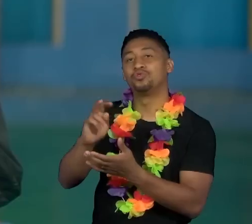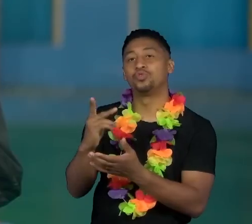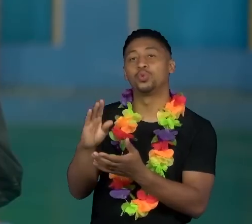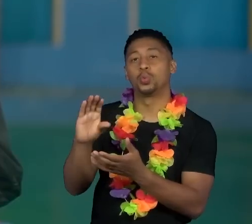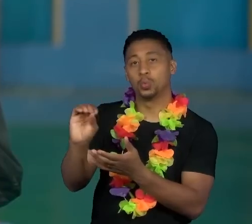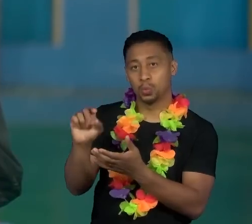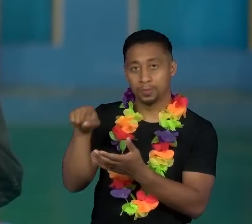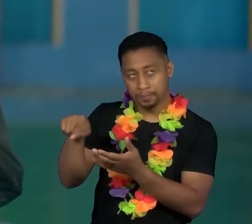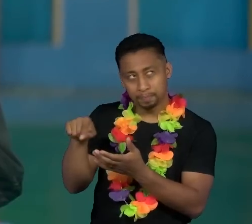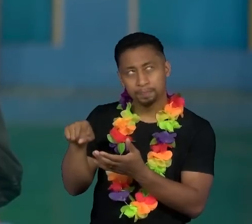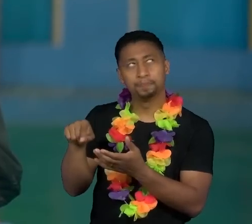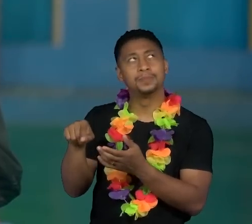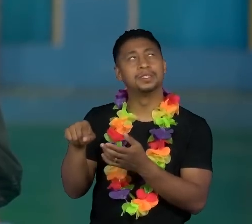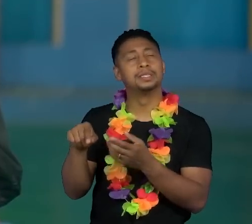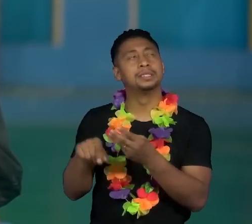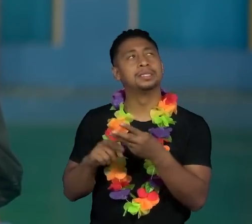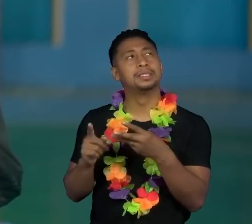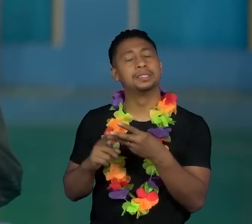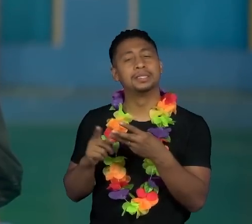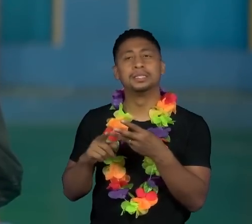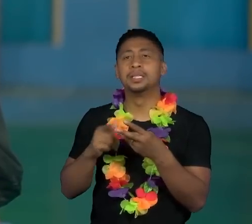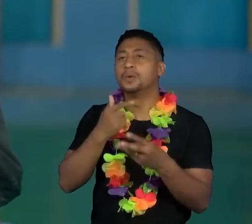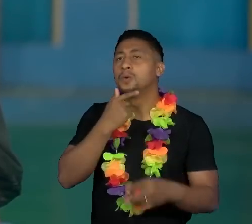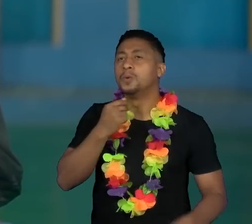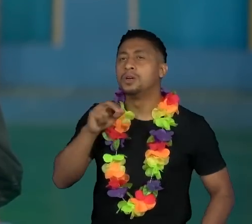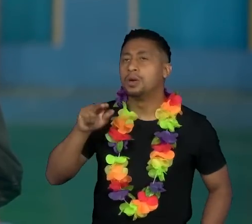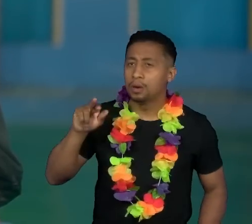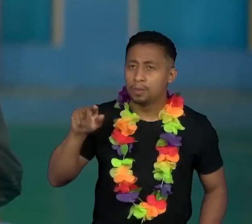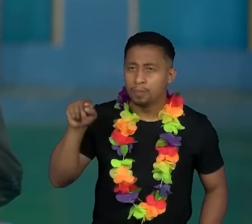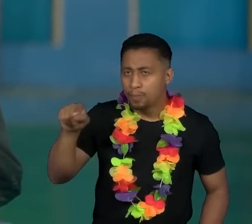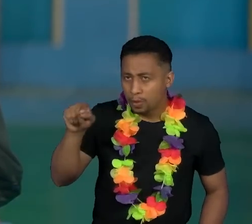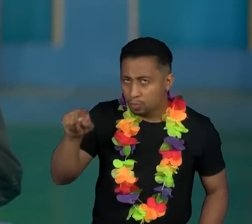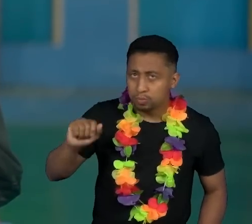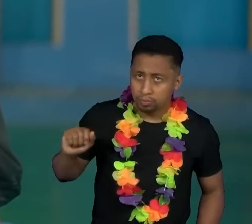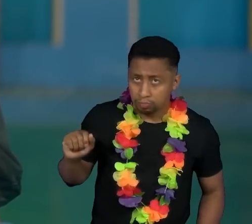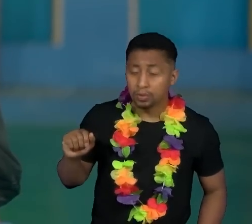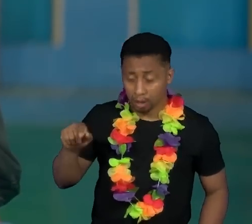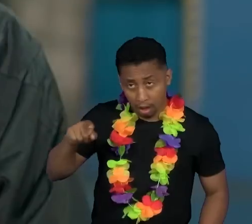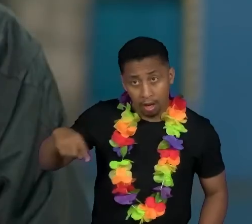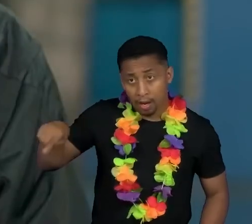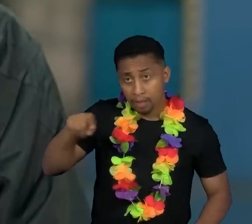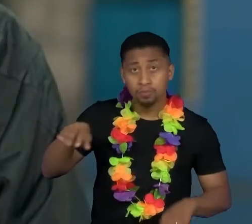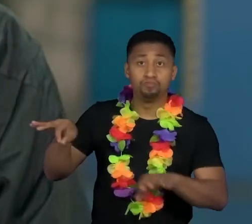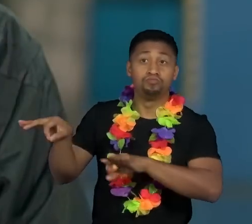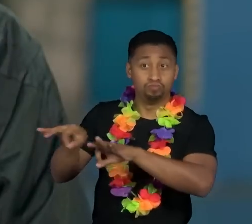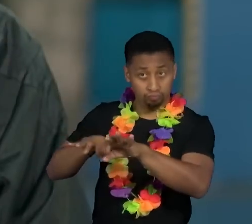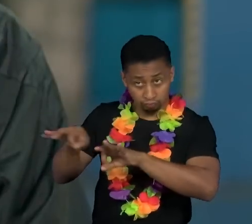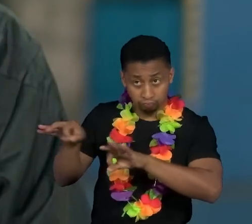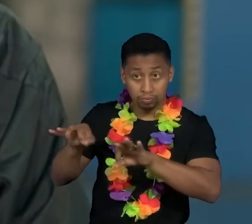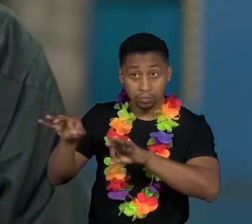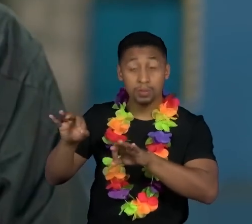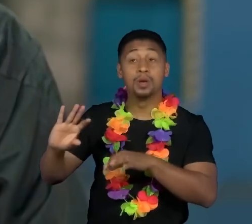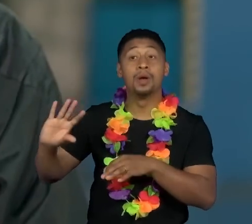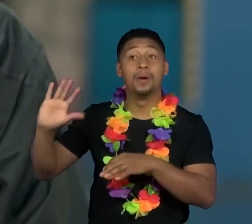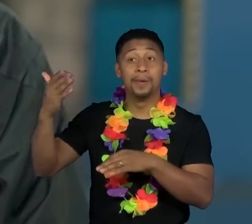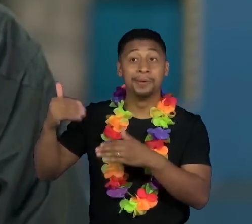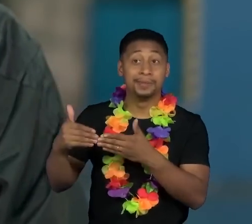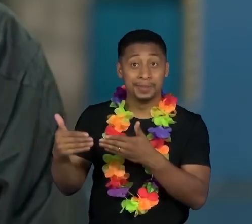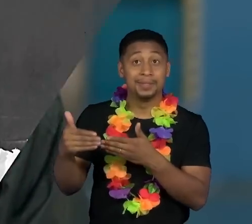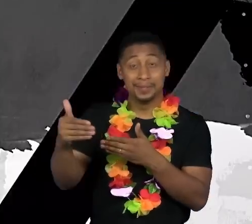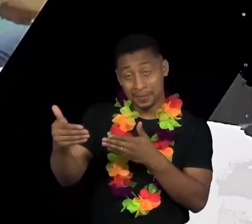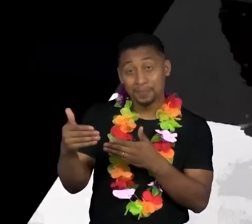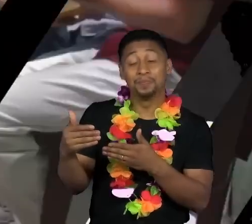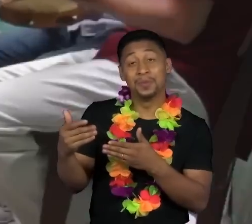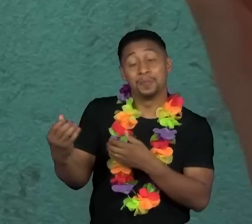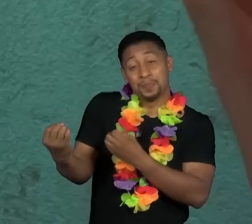E o irmão dele, com o nome de Peço, dois grandes cuiqueiros. E por sinal foi com eles que eu aprendi também a tocar